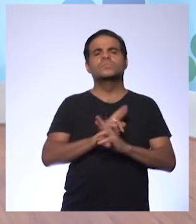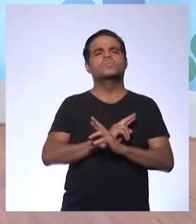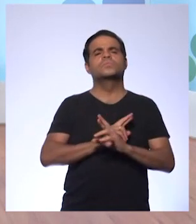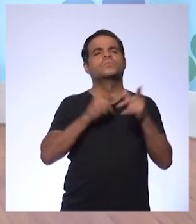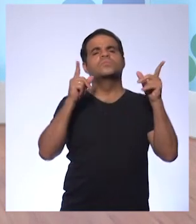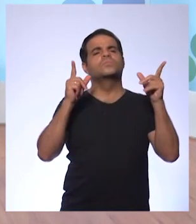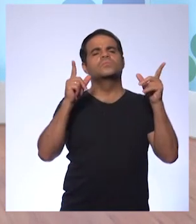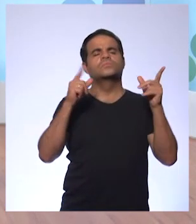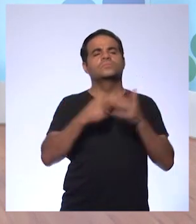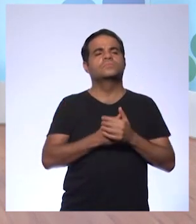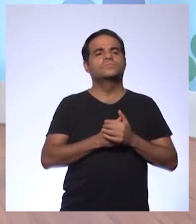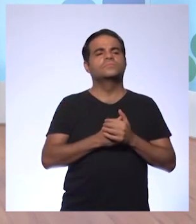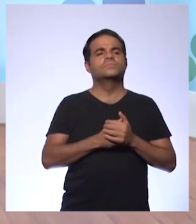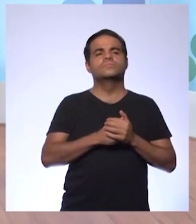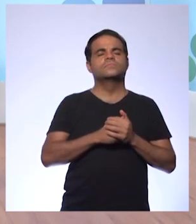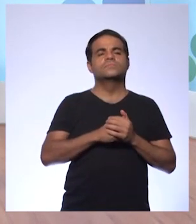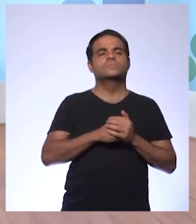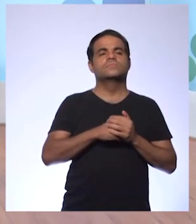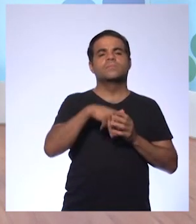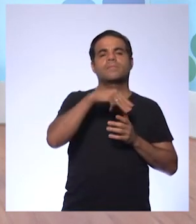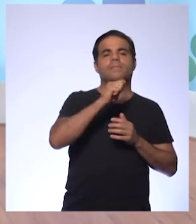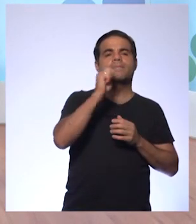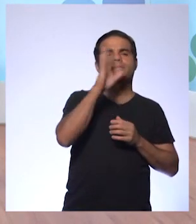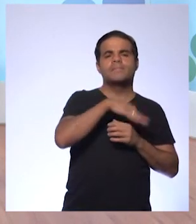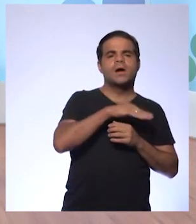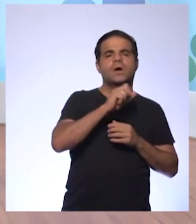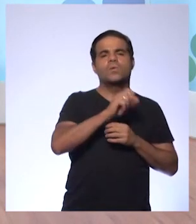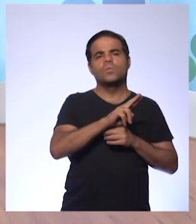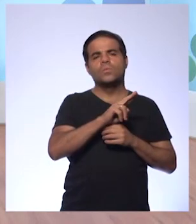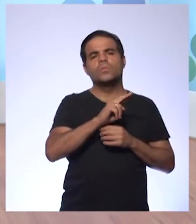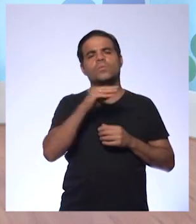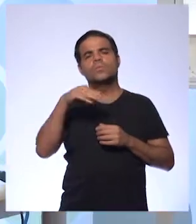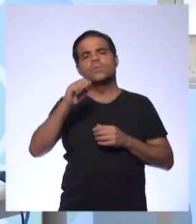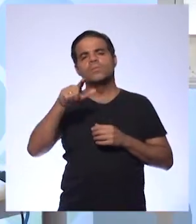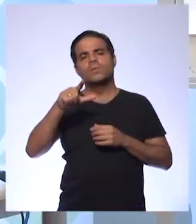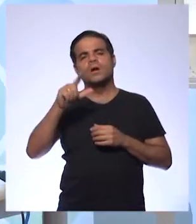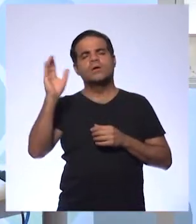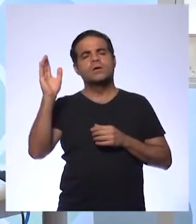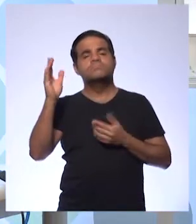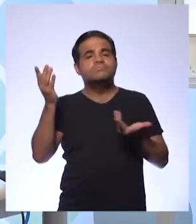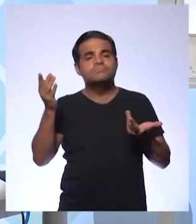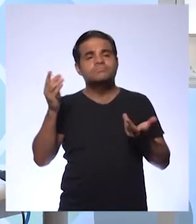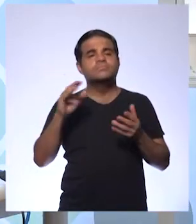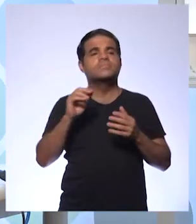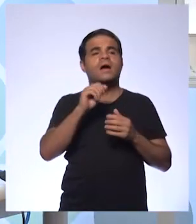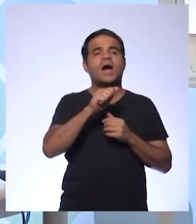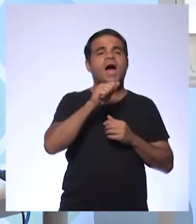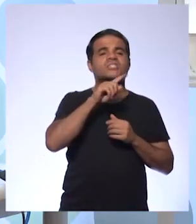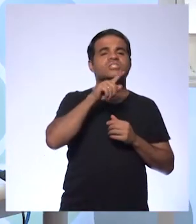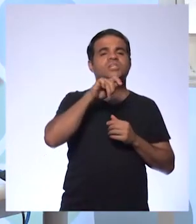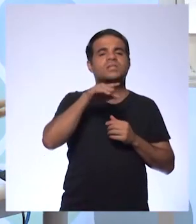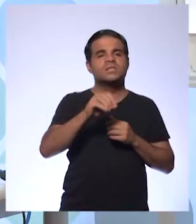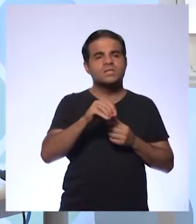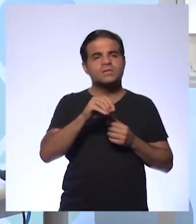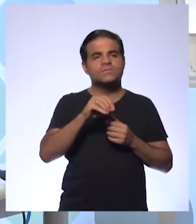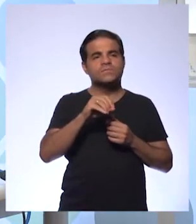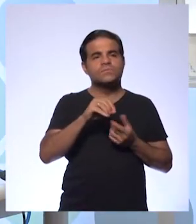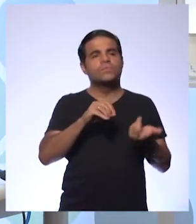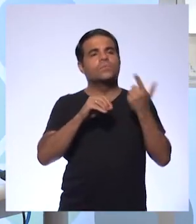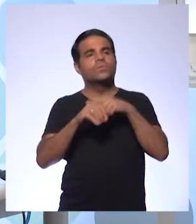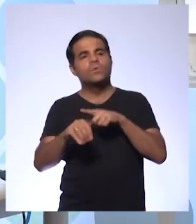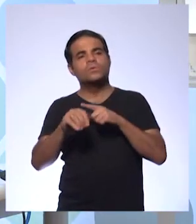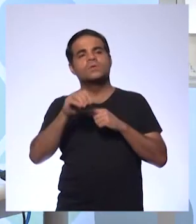diferença de mal com U e mal com L? É isso, gente, é que mal com U é adjetivo. Adjetivo. Mal com L é